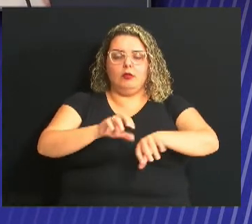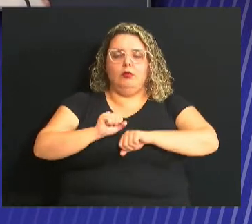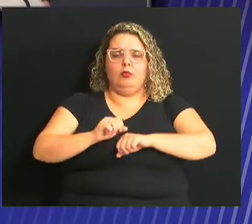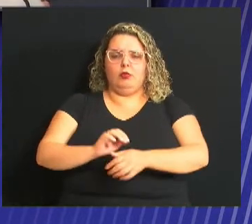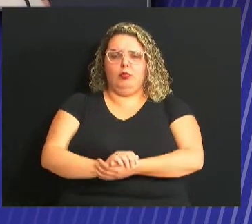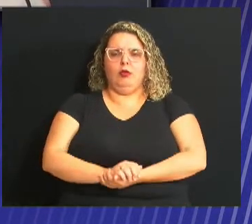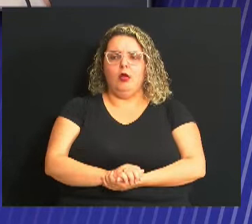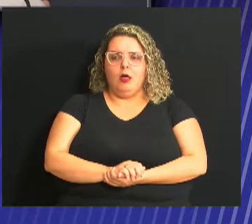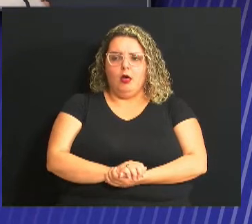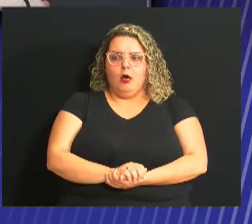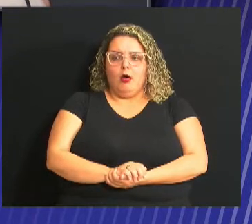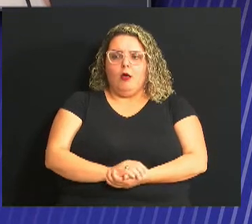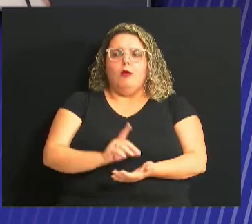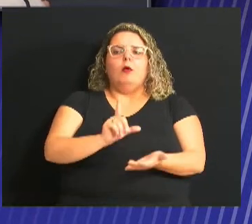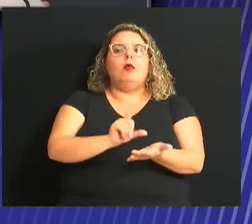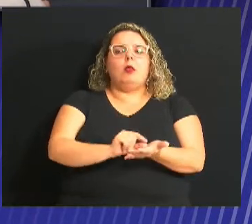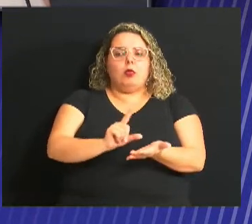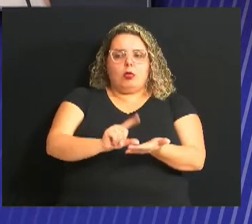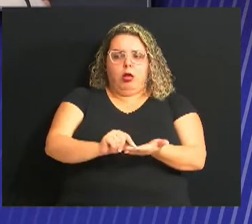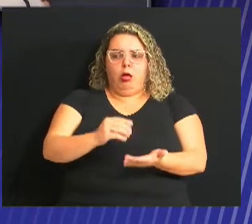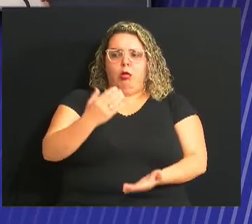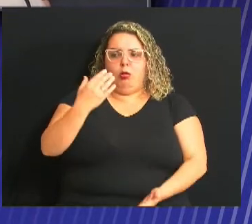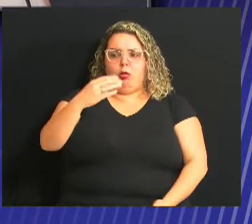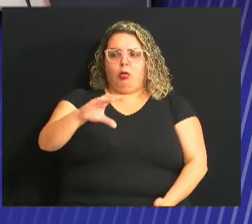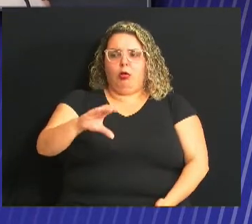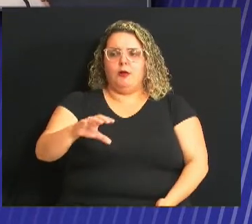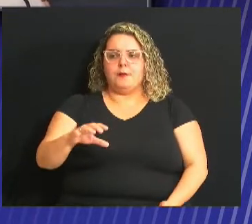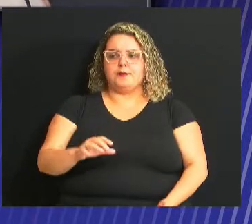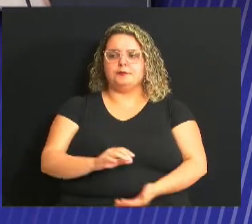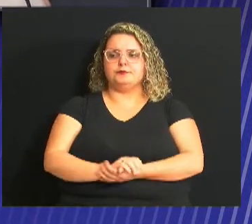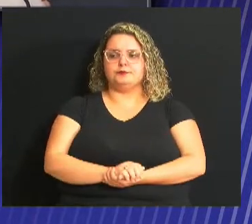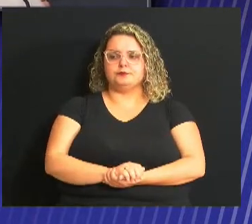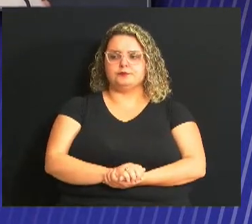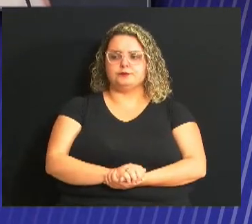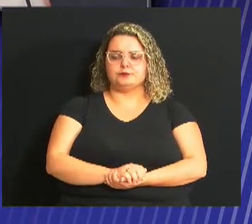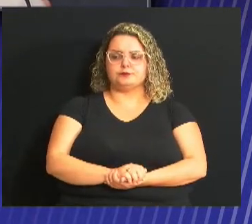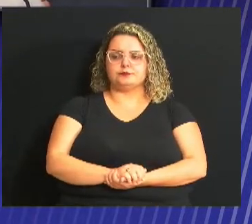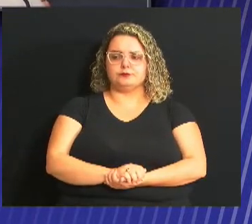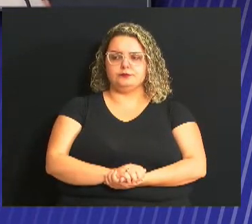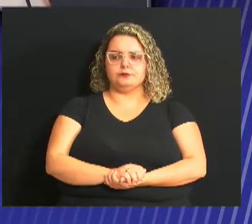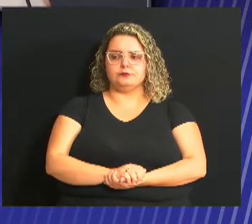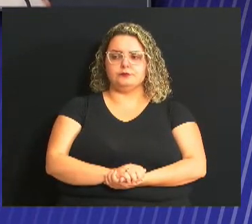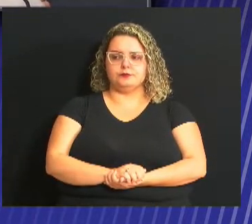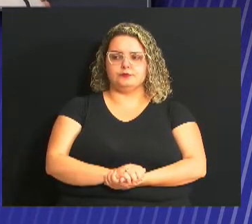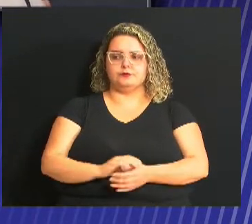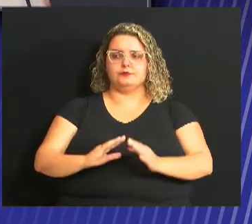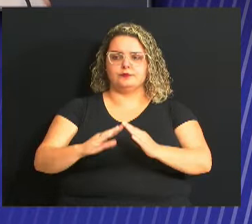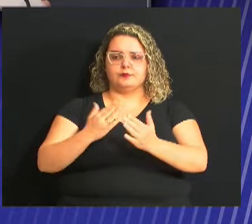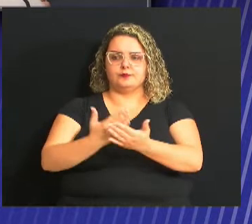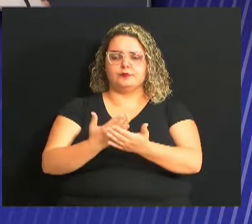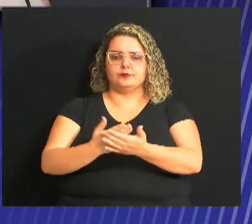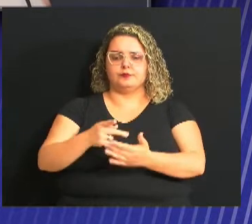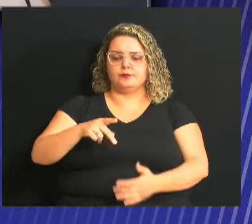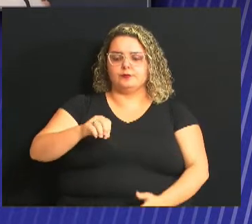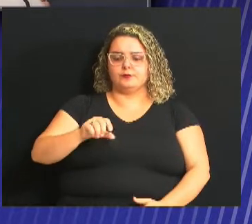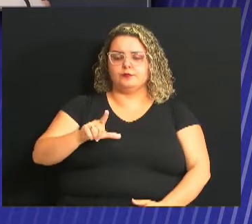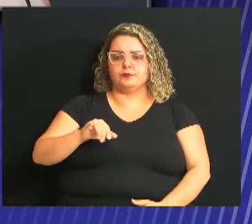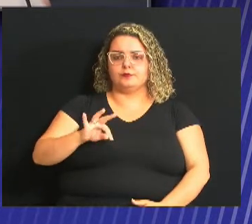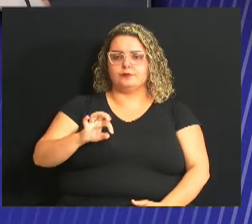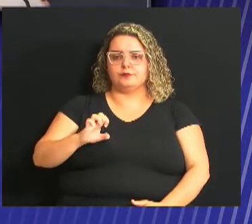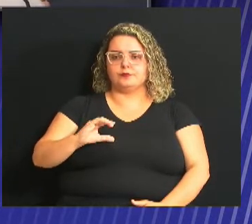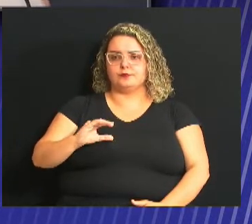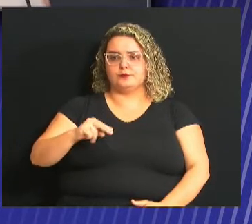Possui artigos publicados no Congresso Brasileiro de Engenharia Biomédica, da Escola Politécnica da Universidade de São